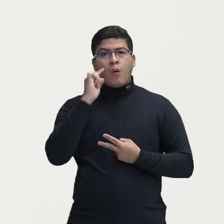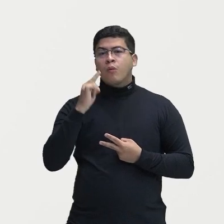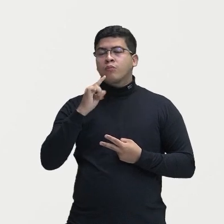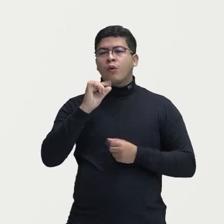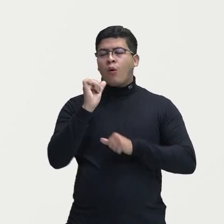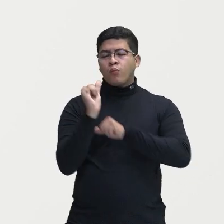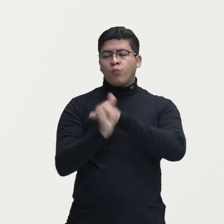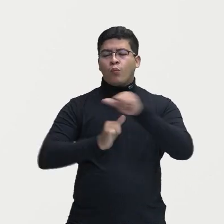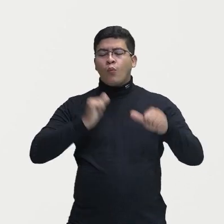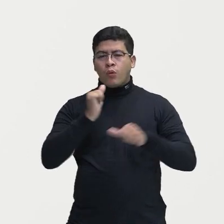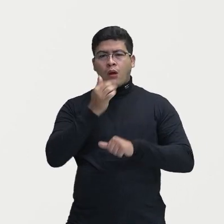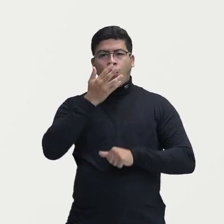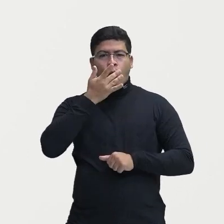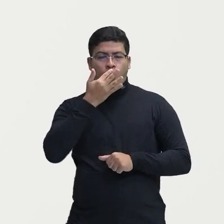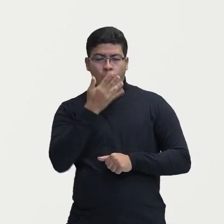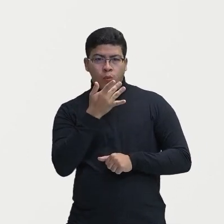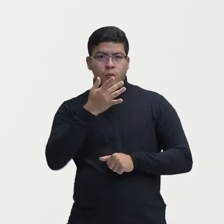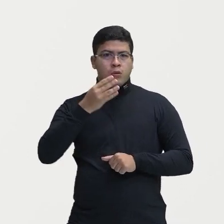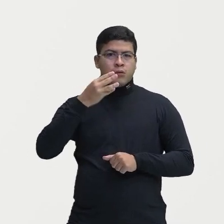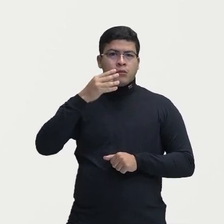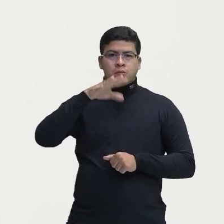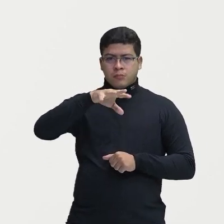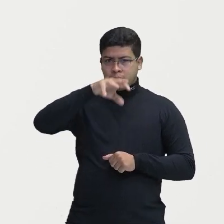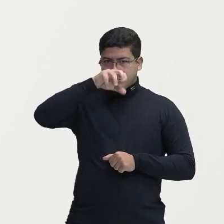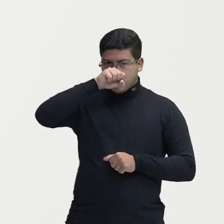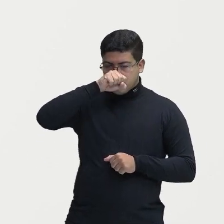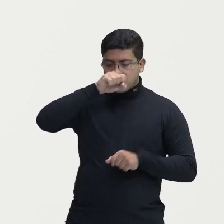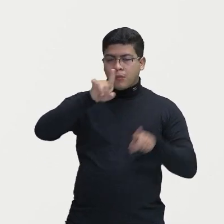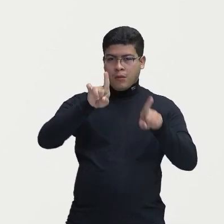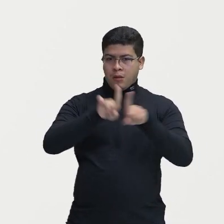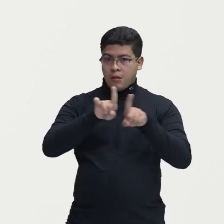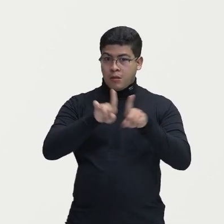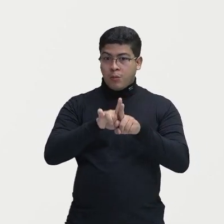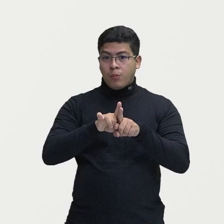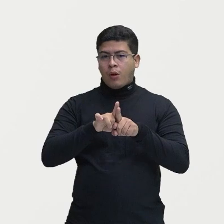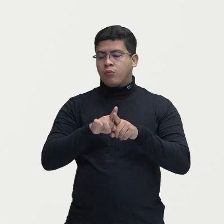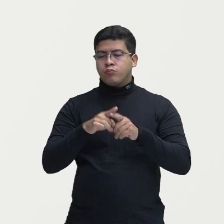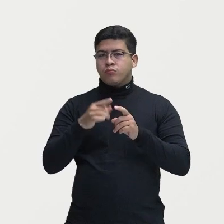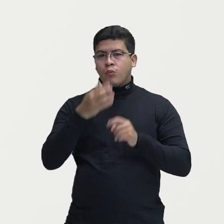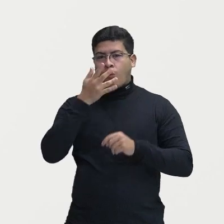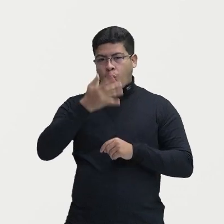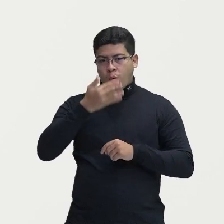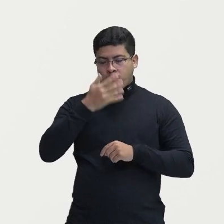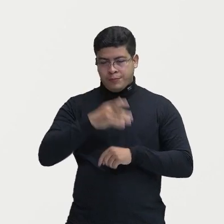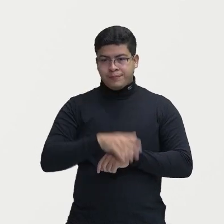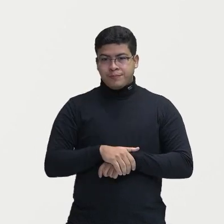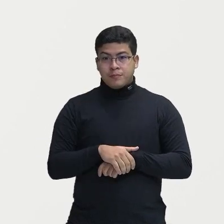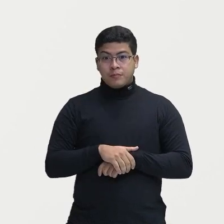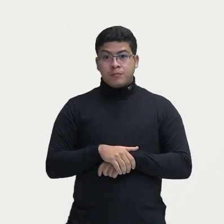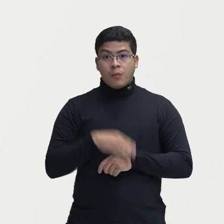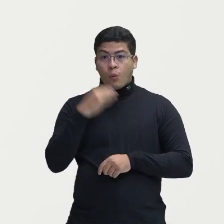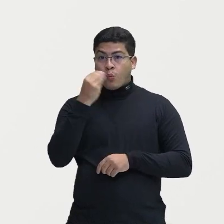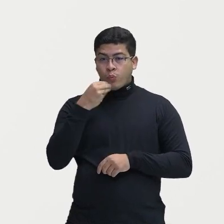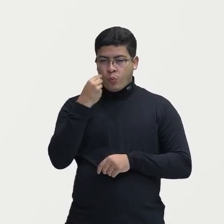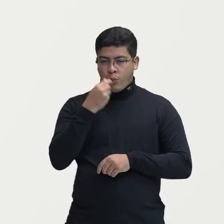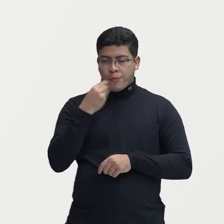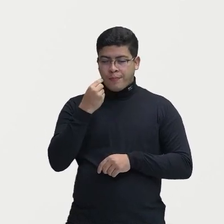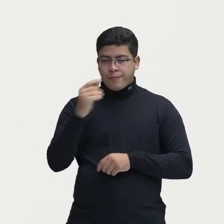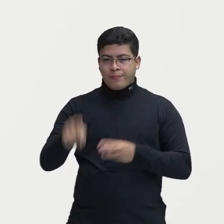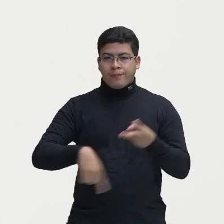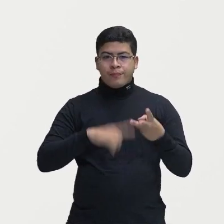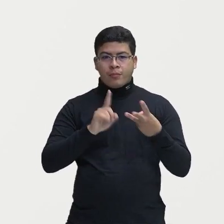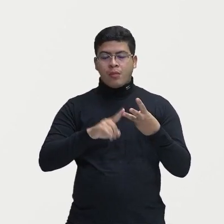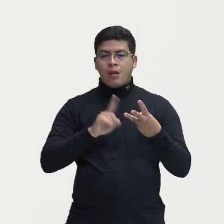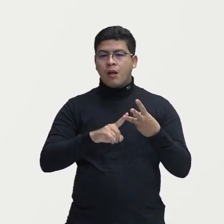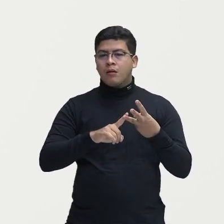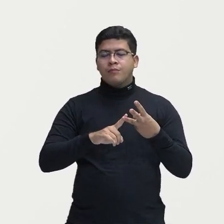da cor, sabor e odor da água. E quanto ao econômico, redução de corrosividade,